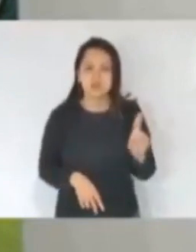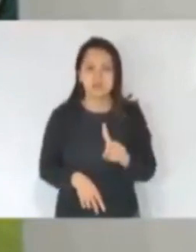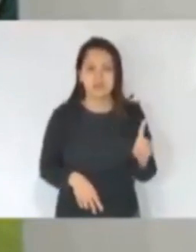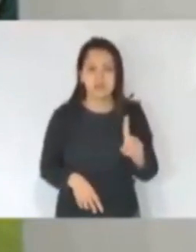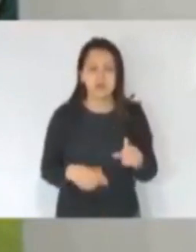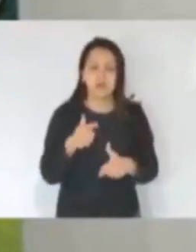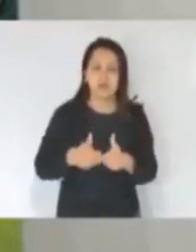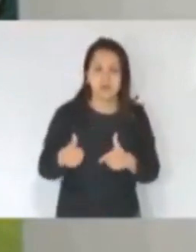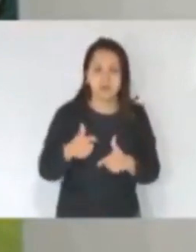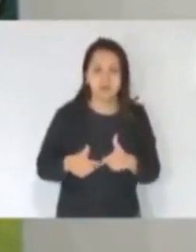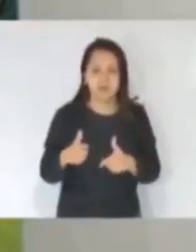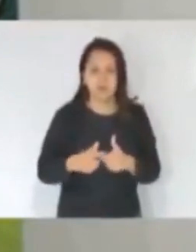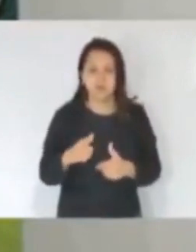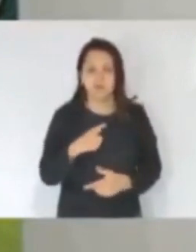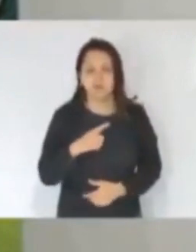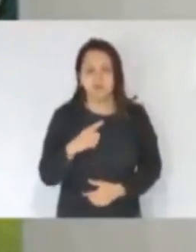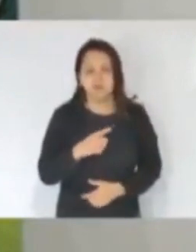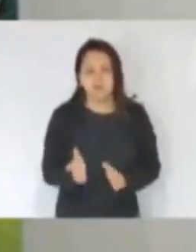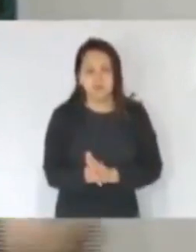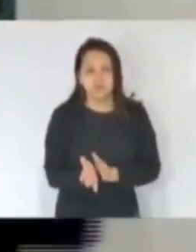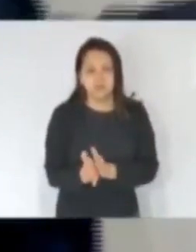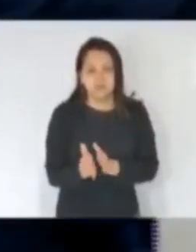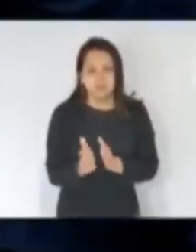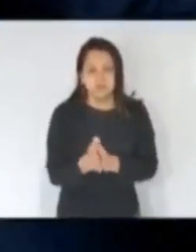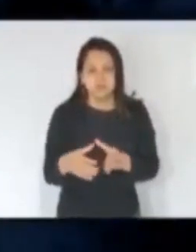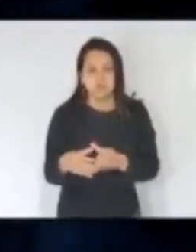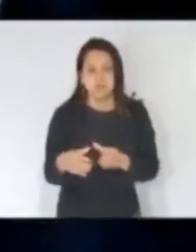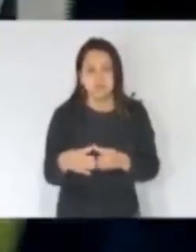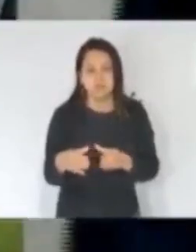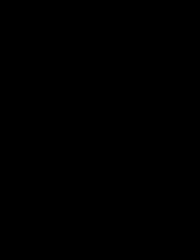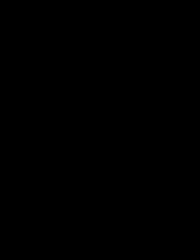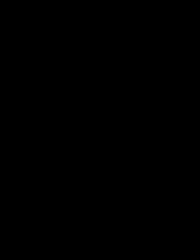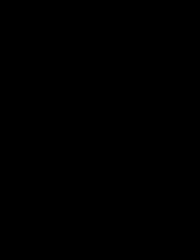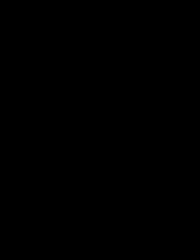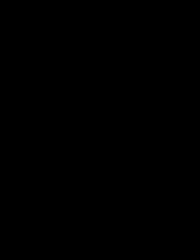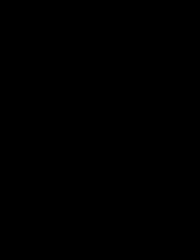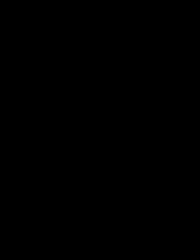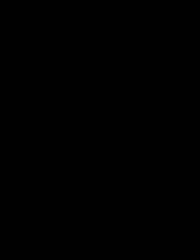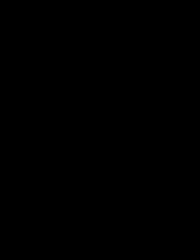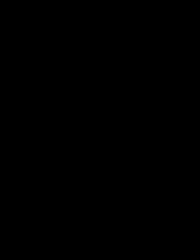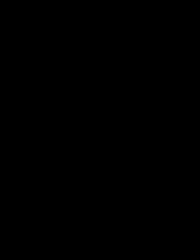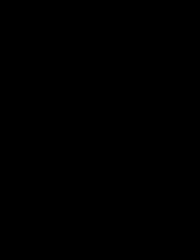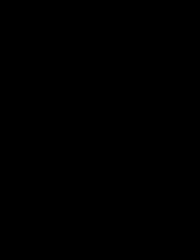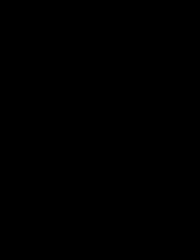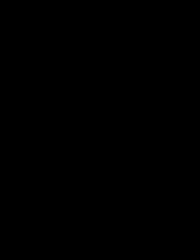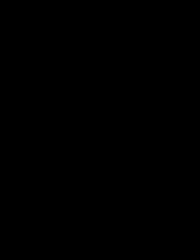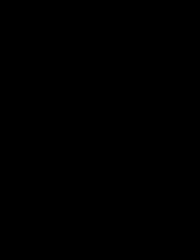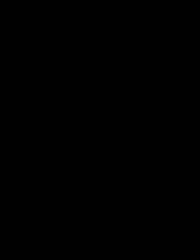esse problema, e parabenizar também a organização dos Docentes pela Liberdade. Muito obrigada, presidente.